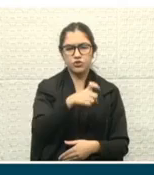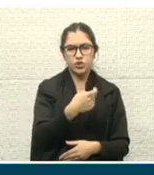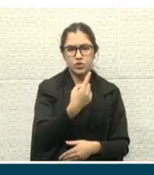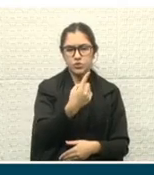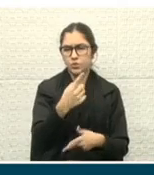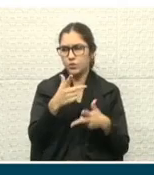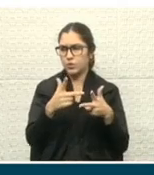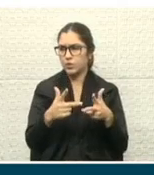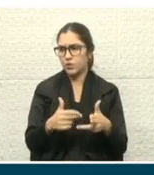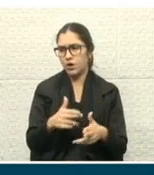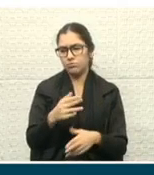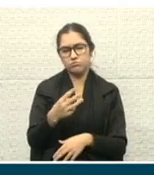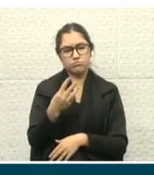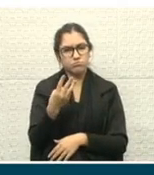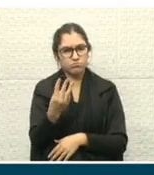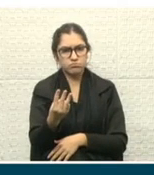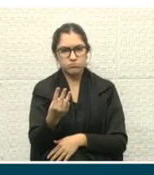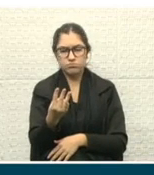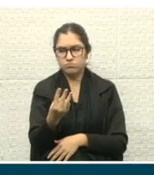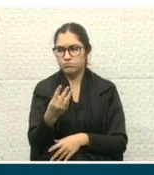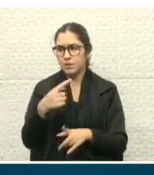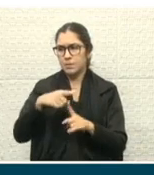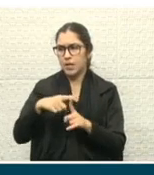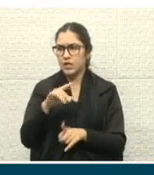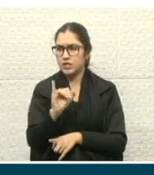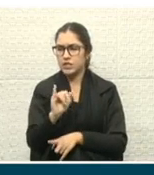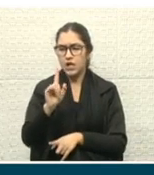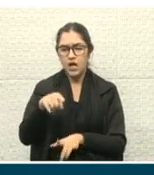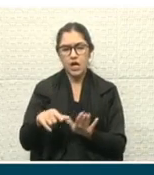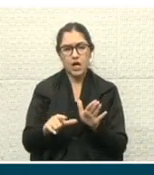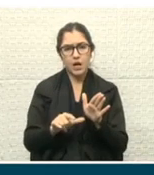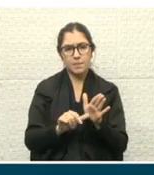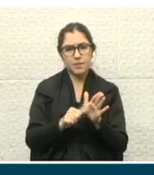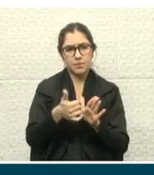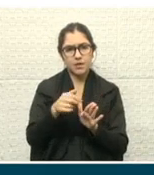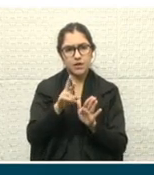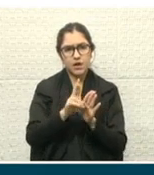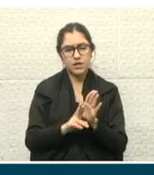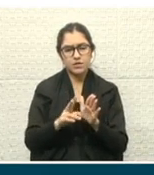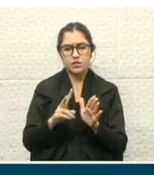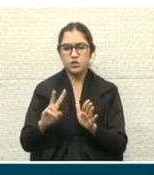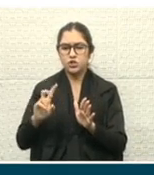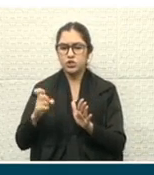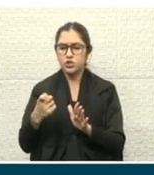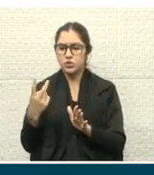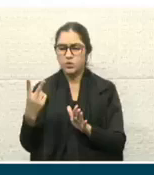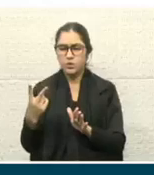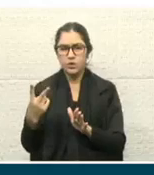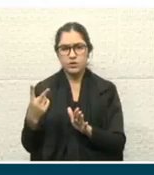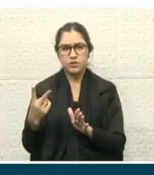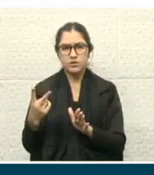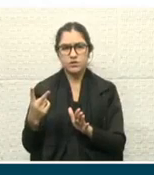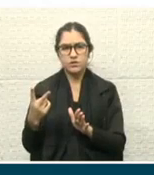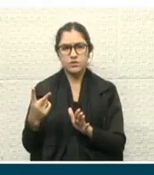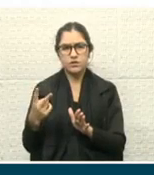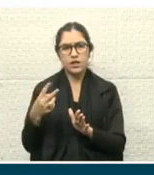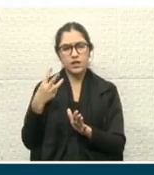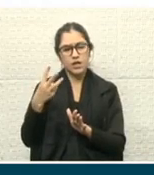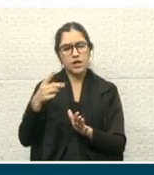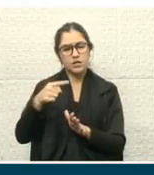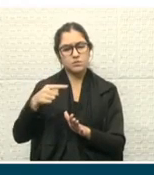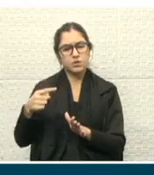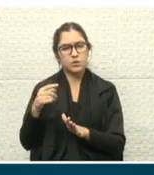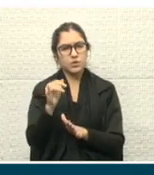x1, como sendo 3 mais i, que é a primeira raiz, e x2, 3 menos